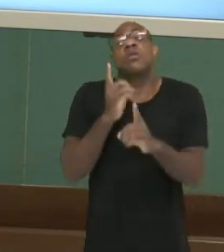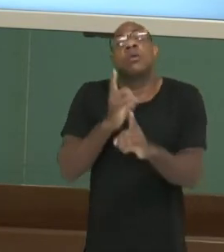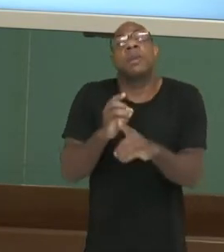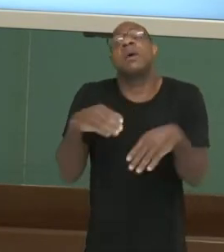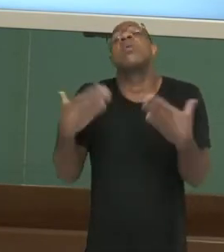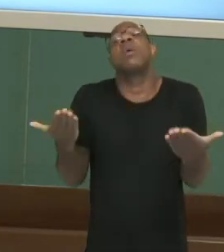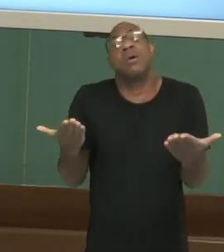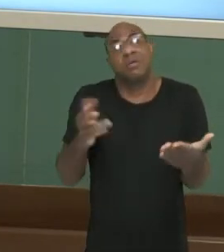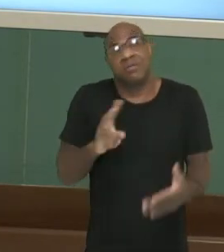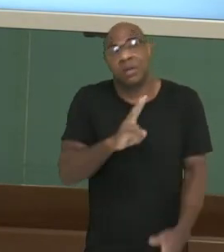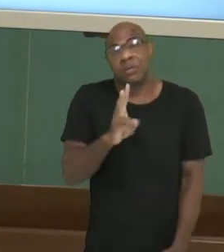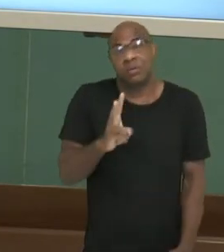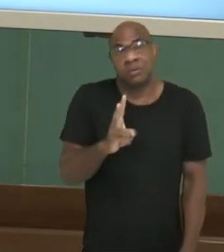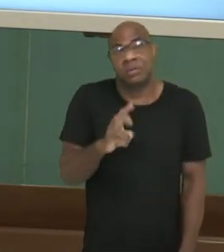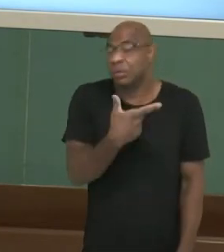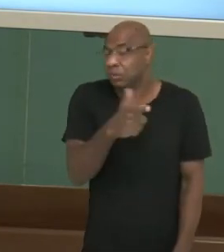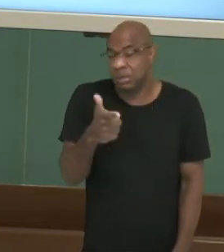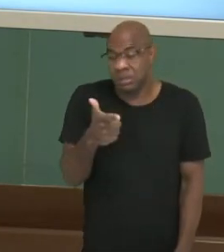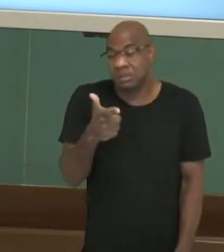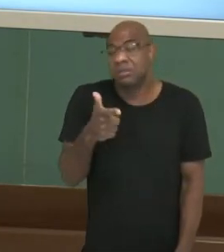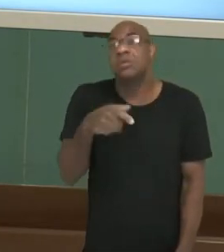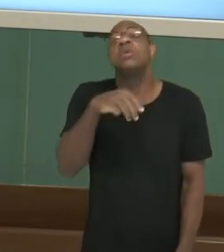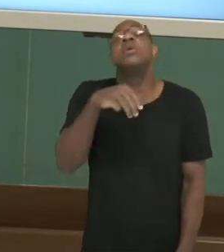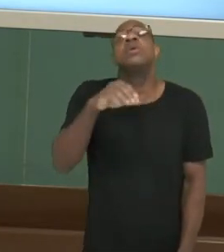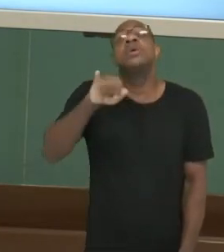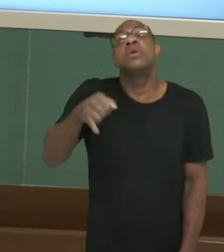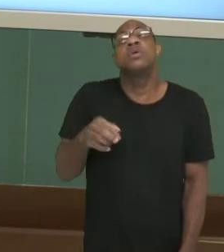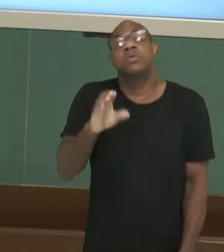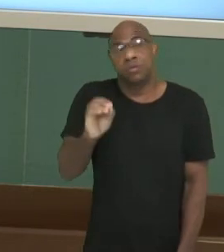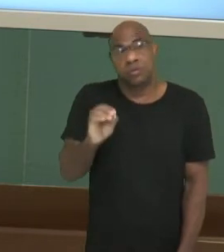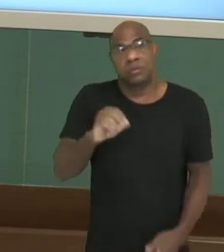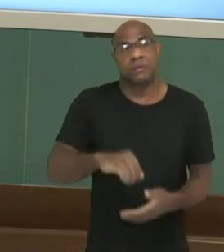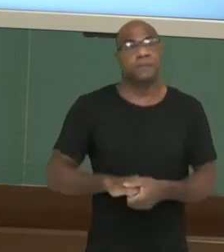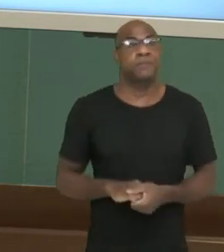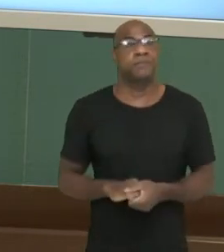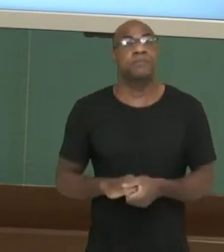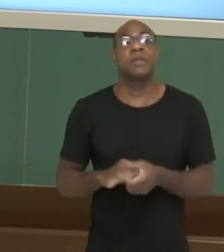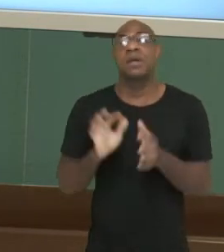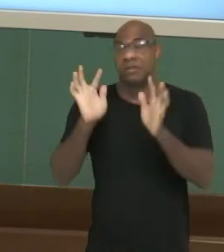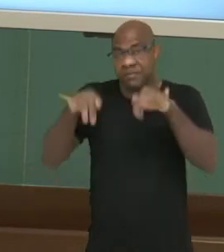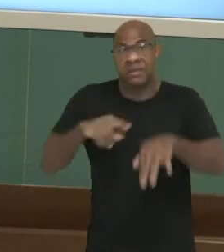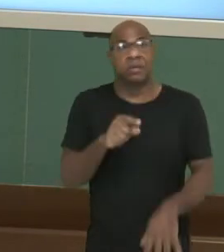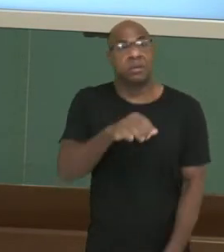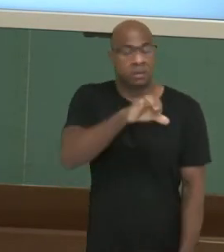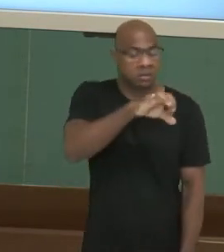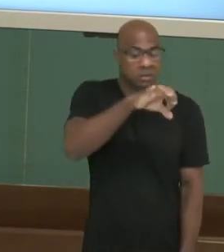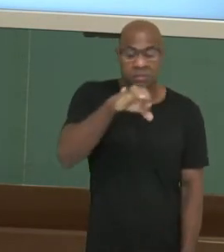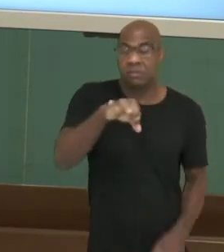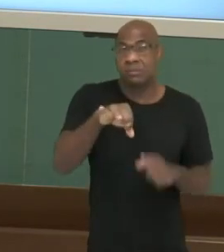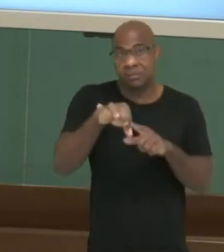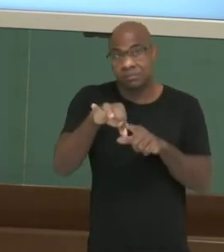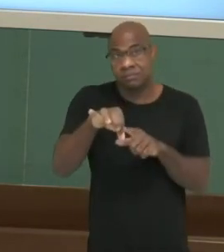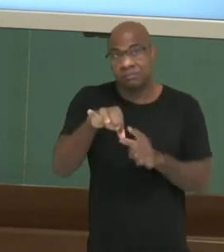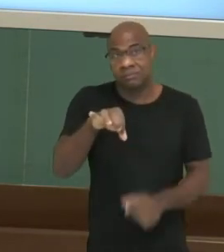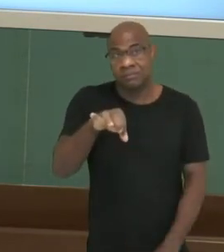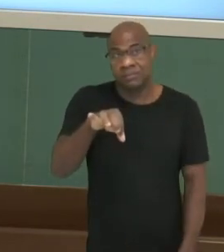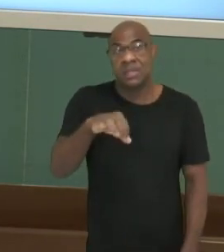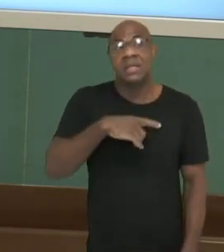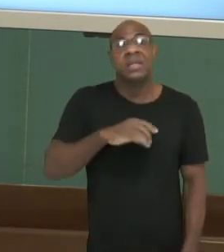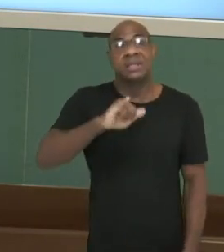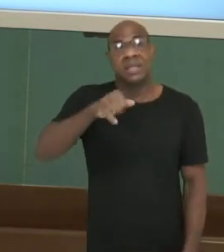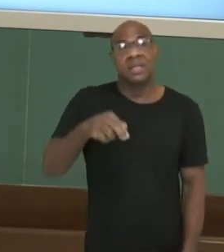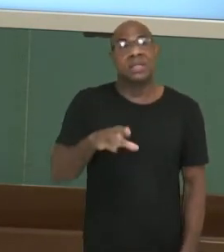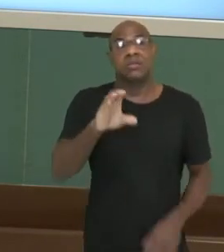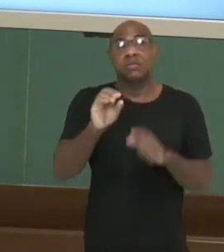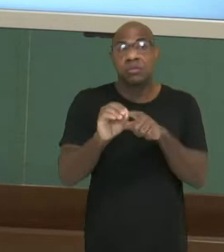valor sem o juro. Então, o montante final deu 900, porque a parcela com o juro deu 900. Então, eu